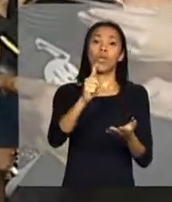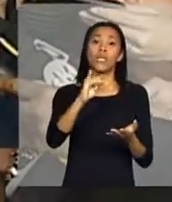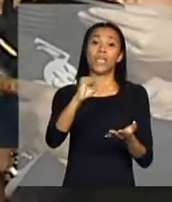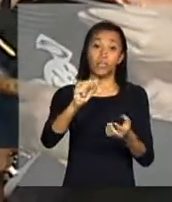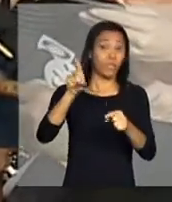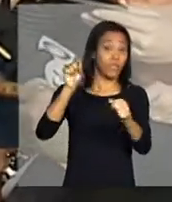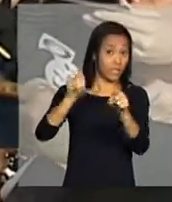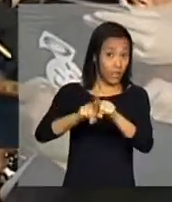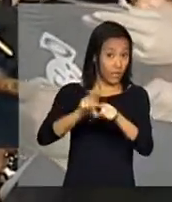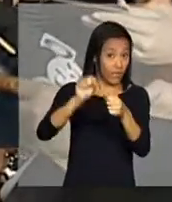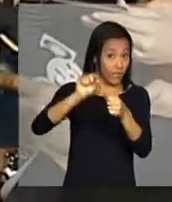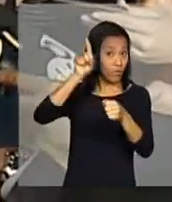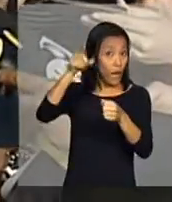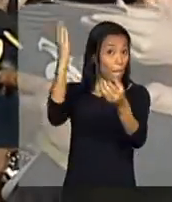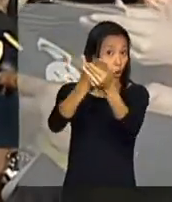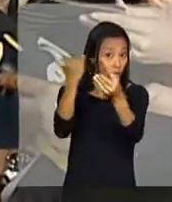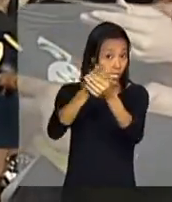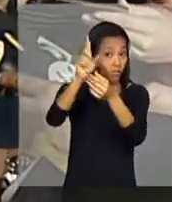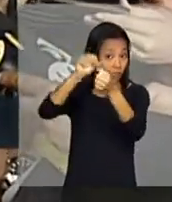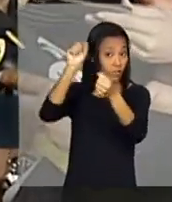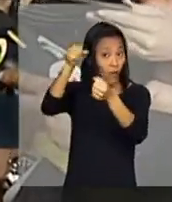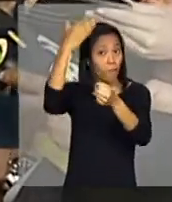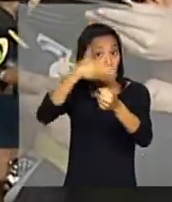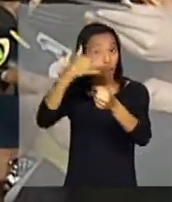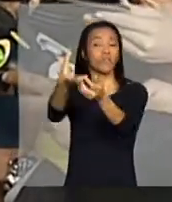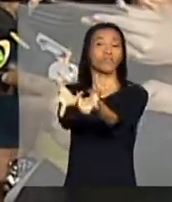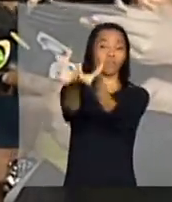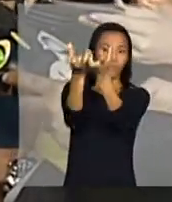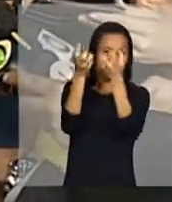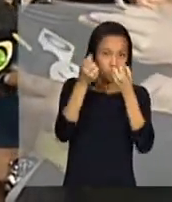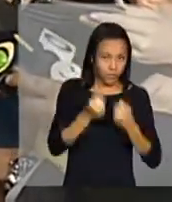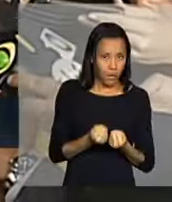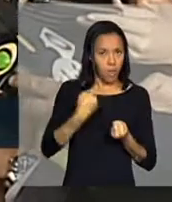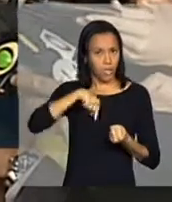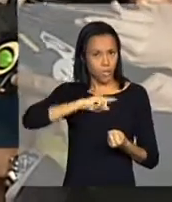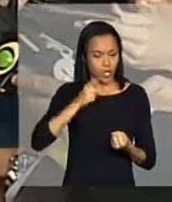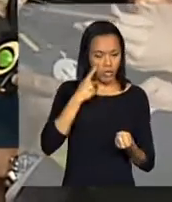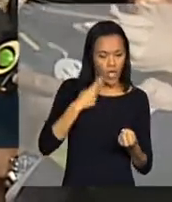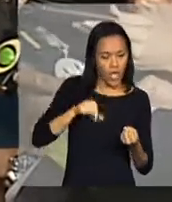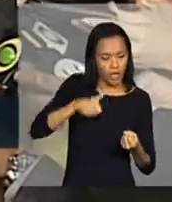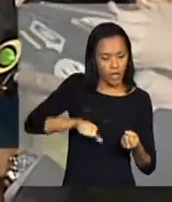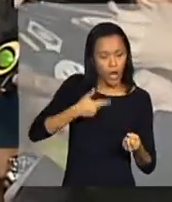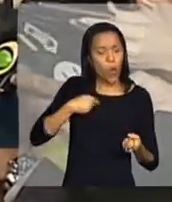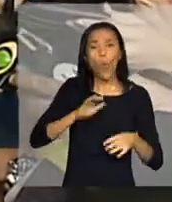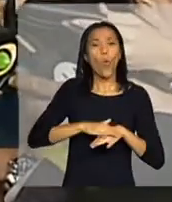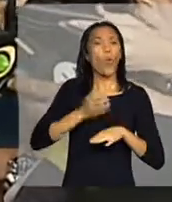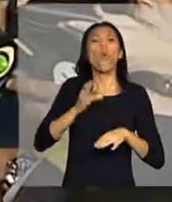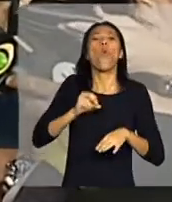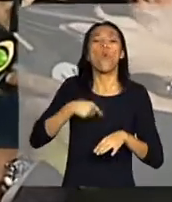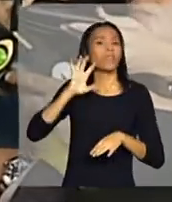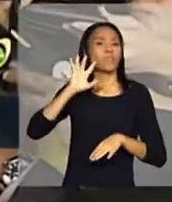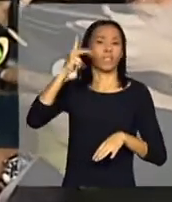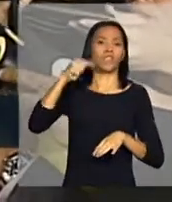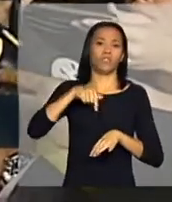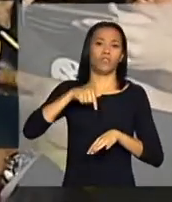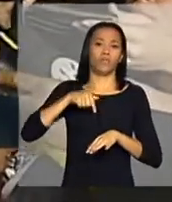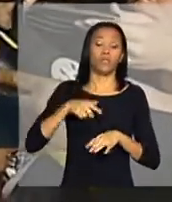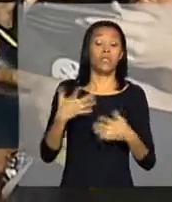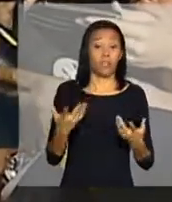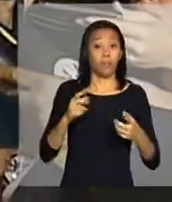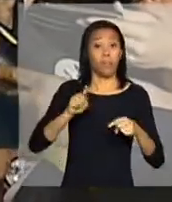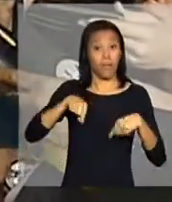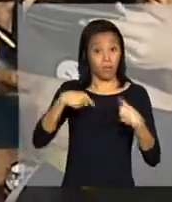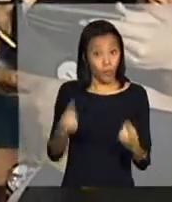produzidas lá no processo da Bolívia pudessem ser mandadas para a justiça brasileira, também para que pudessem subsidiar a nossa decisão. E ao fazer isso, eu obtive a